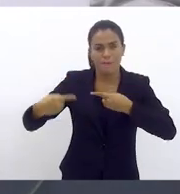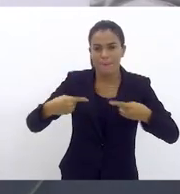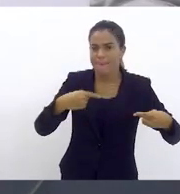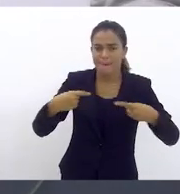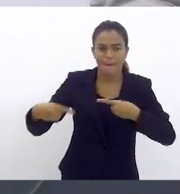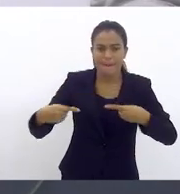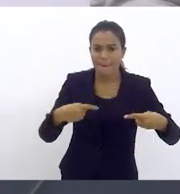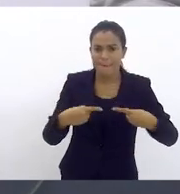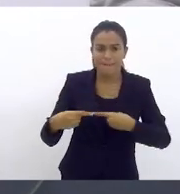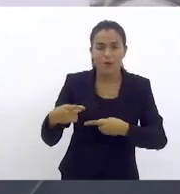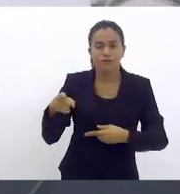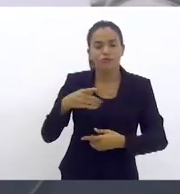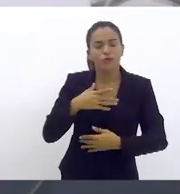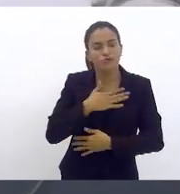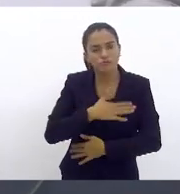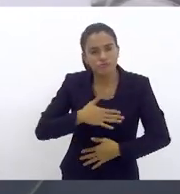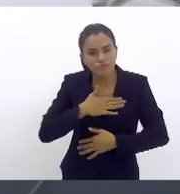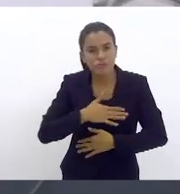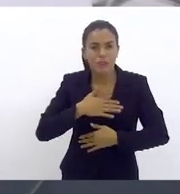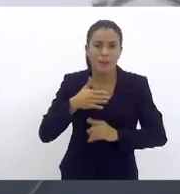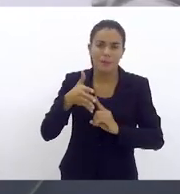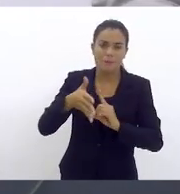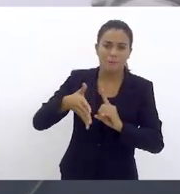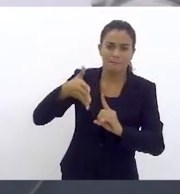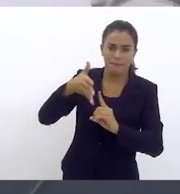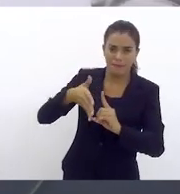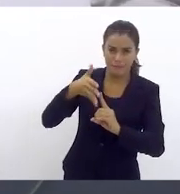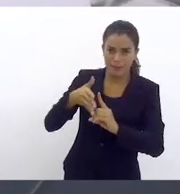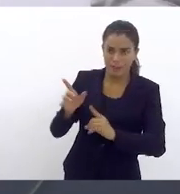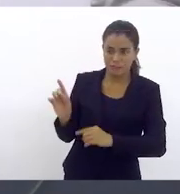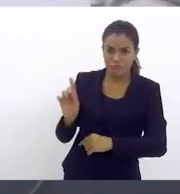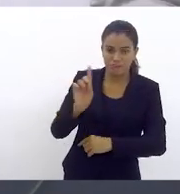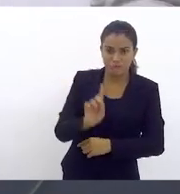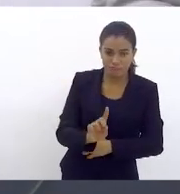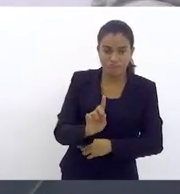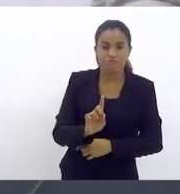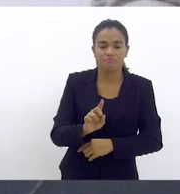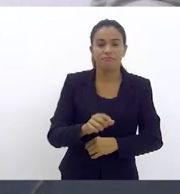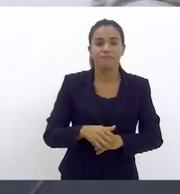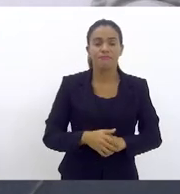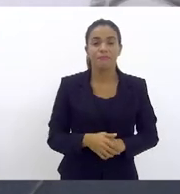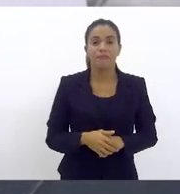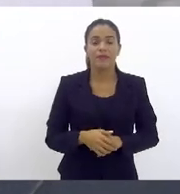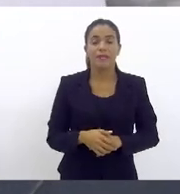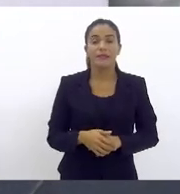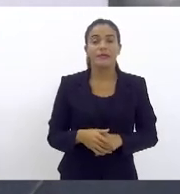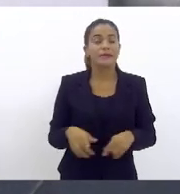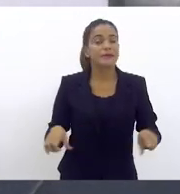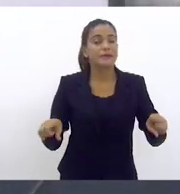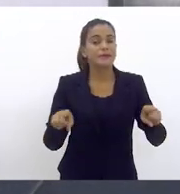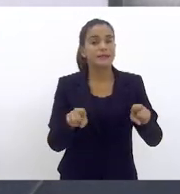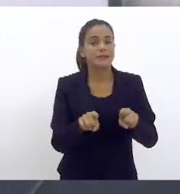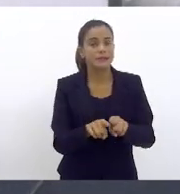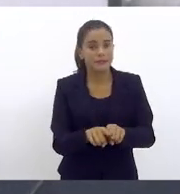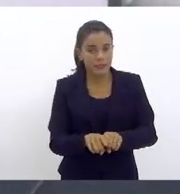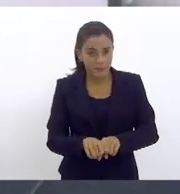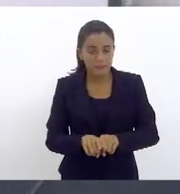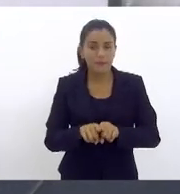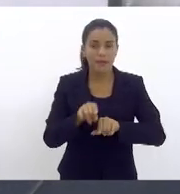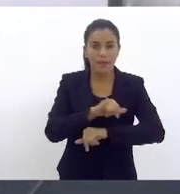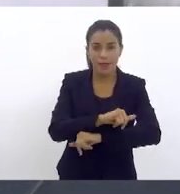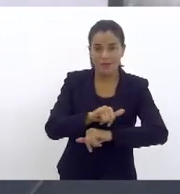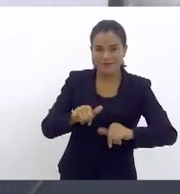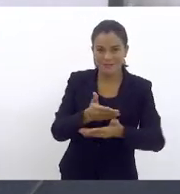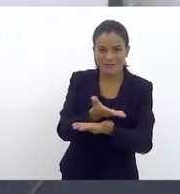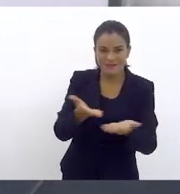nosso querido palestrante veio veio fazer e também dizer para